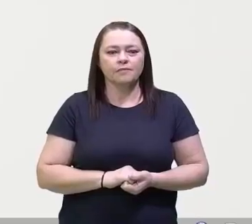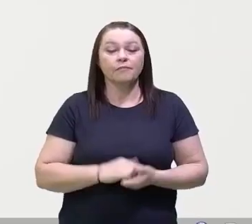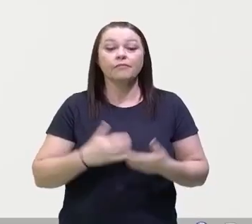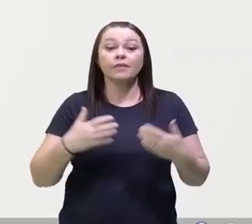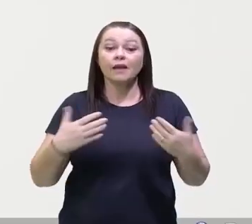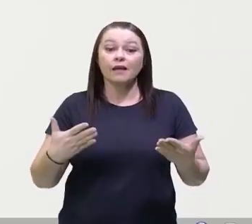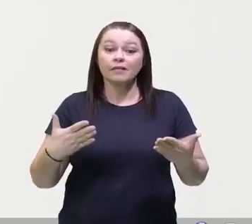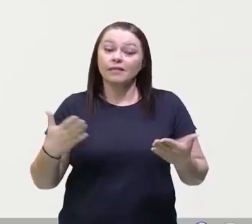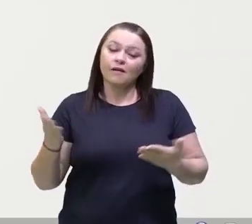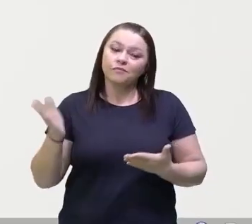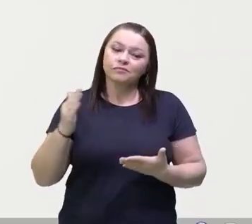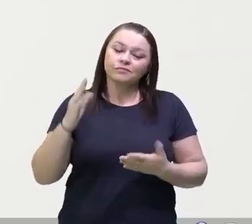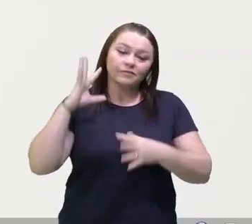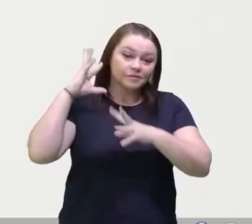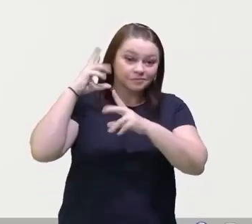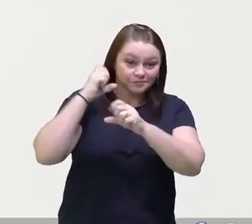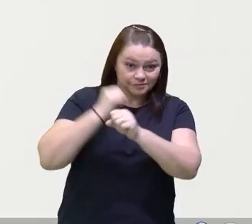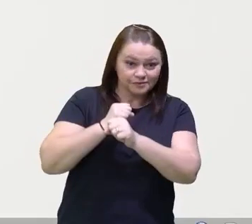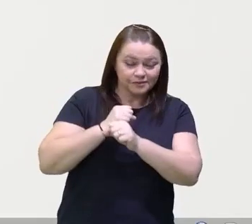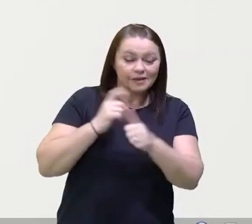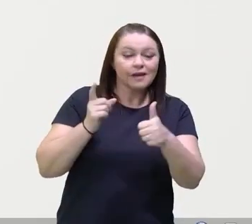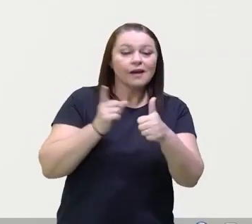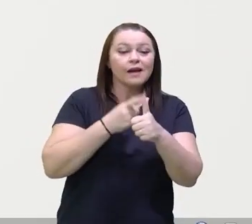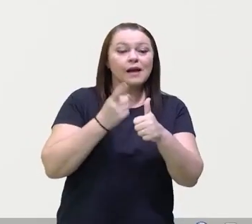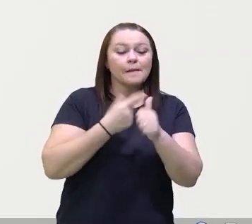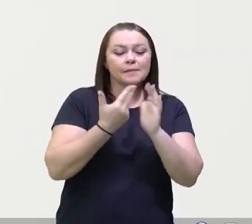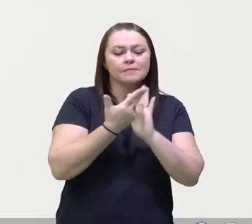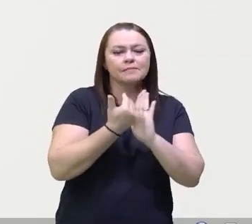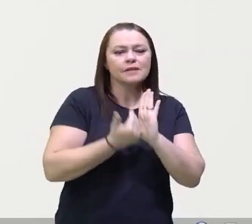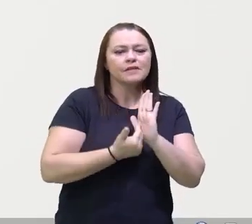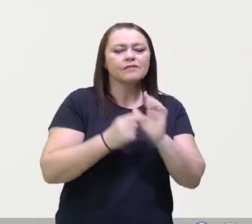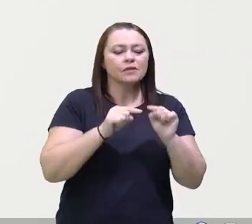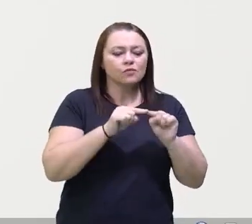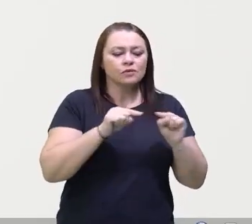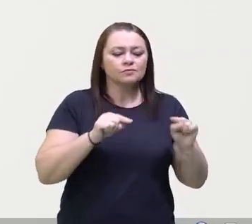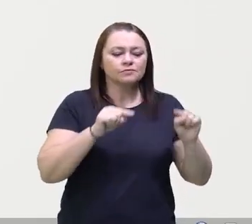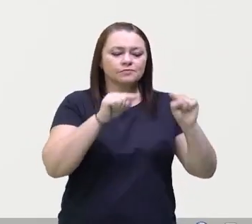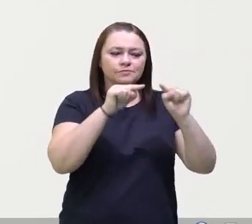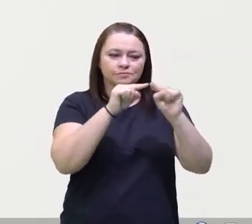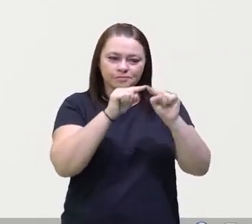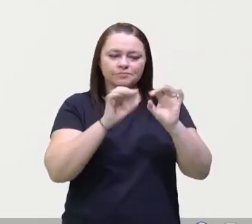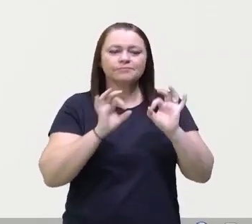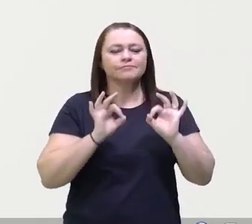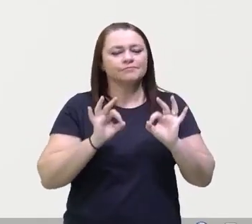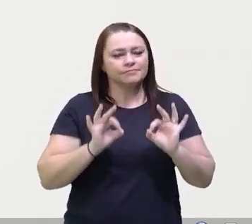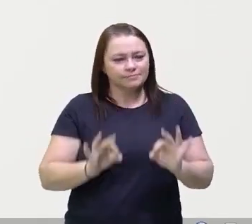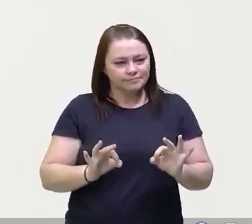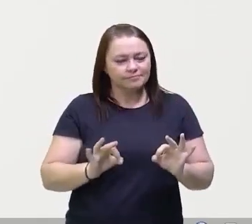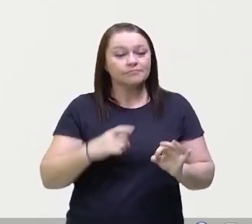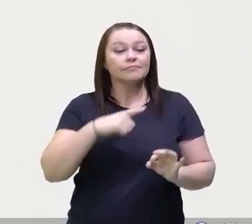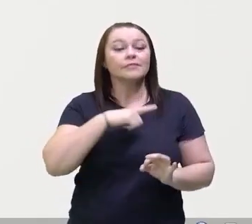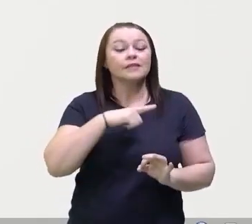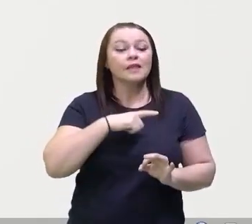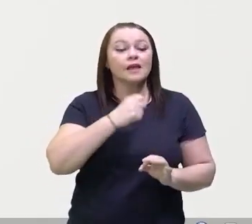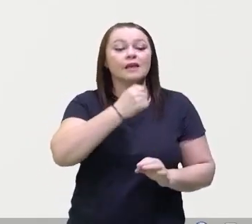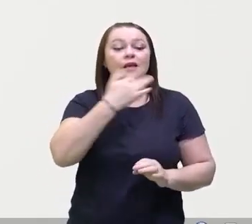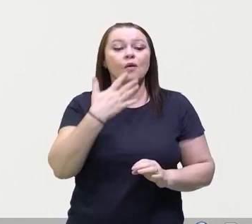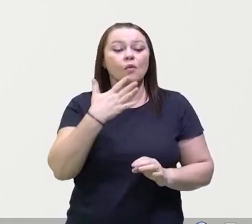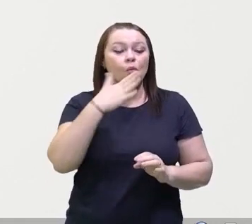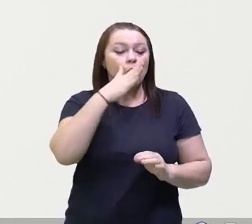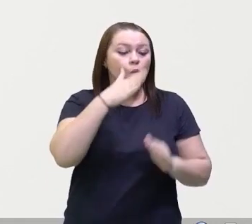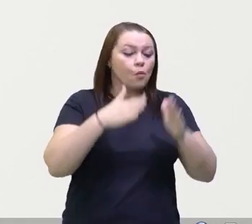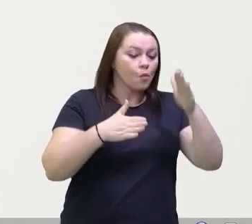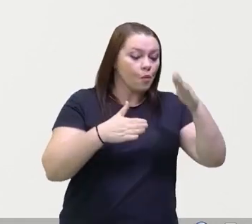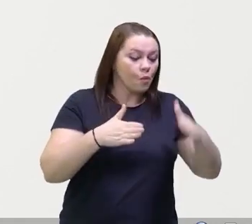Então, vamos lá começar com a nossa revisão. A primeira figura aqui é o triângulo, muito bem. O triângulo é uma figura que possui o quê?